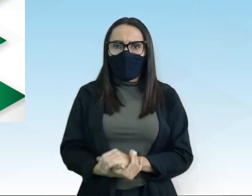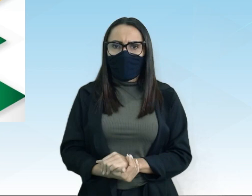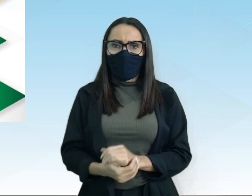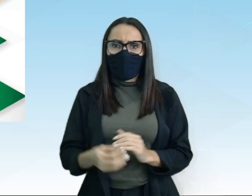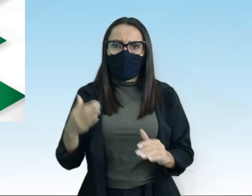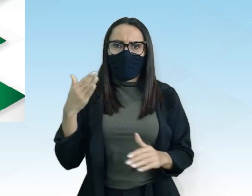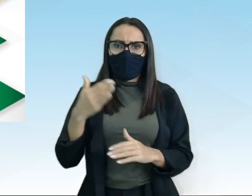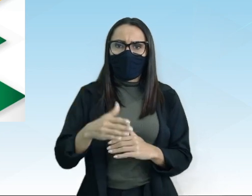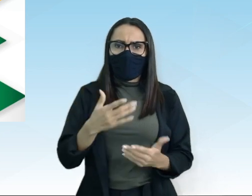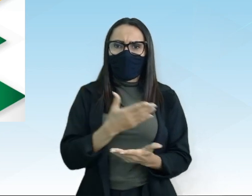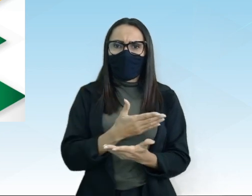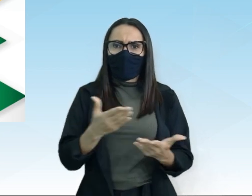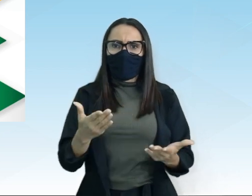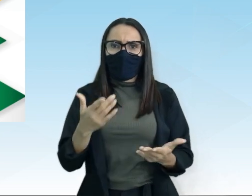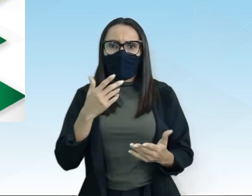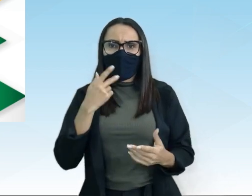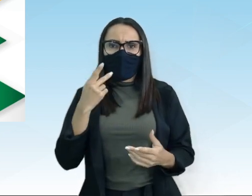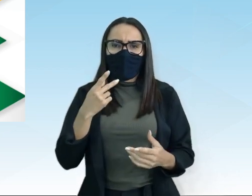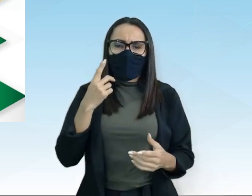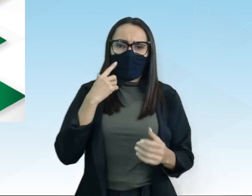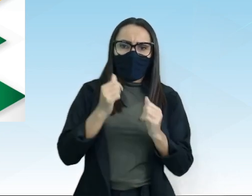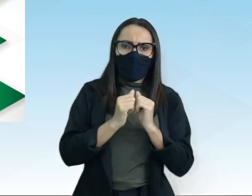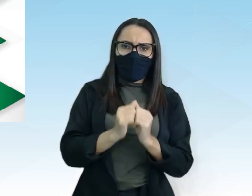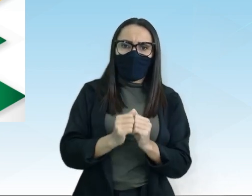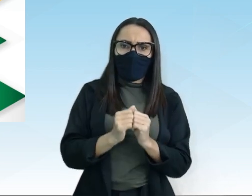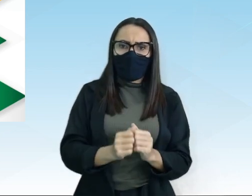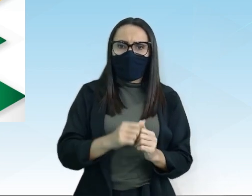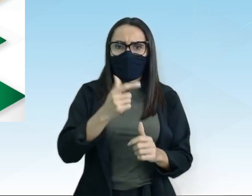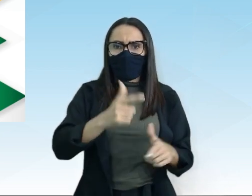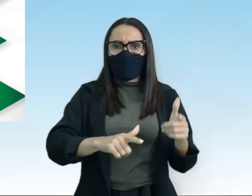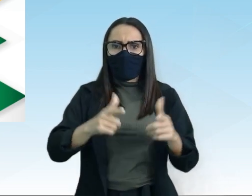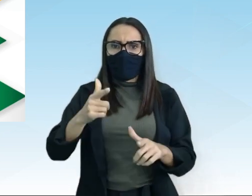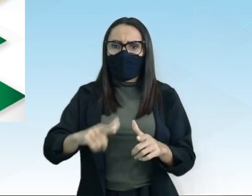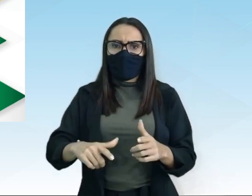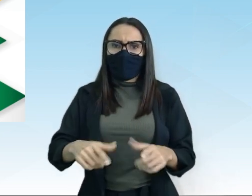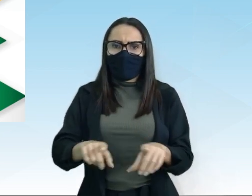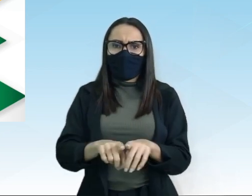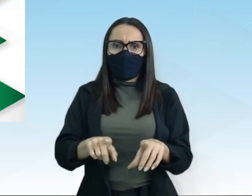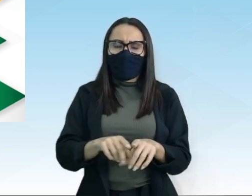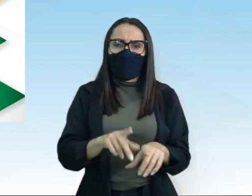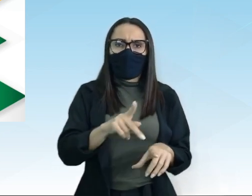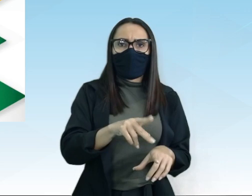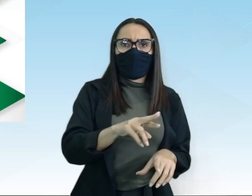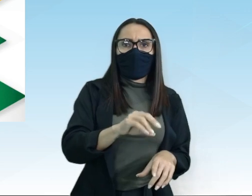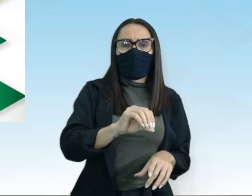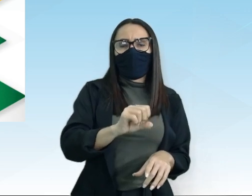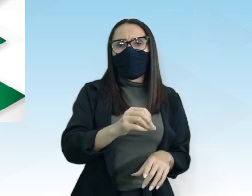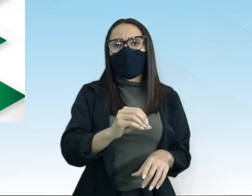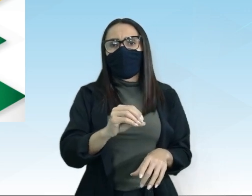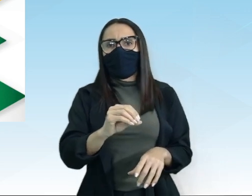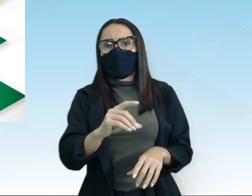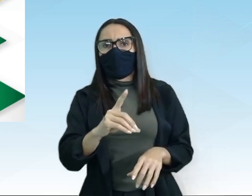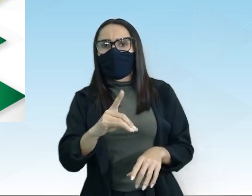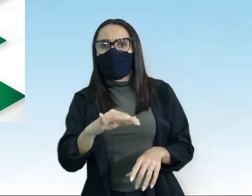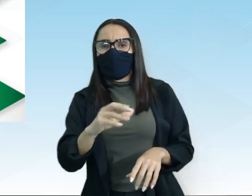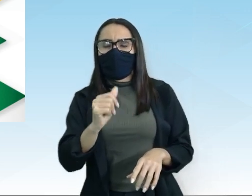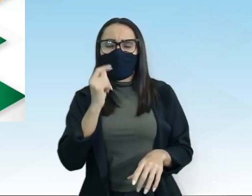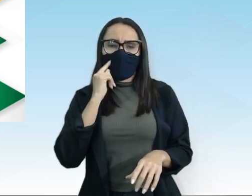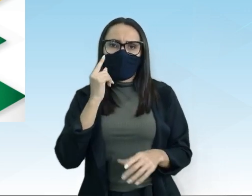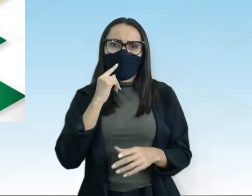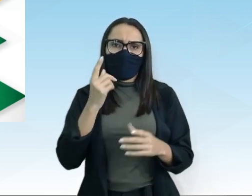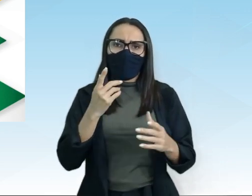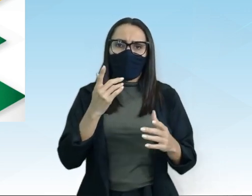a fala, acompanhada de outros aspectos, como a prosódia, a acentuação é tônica,